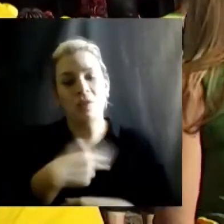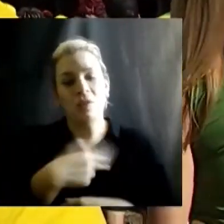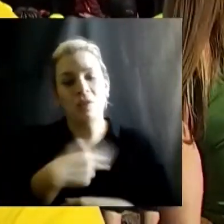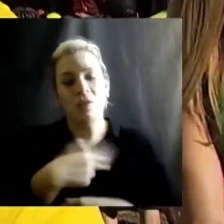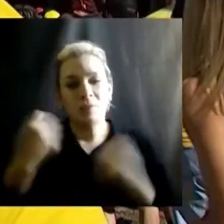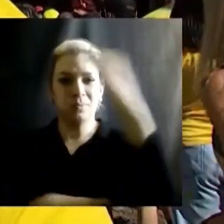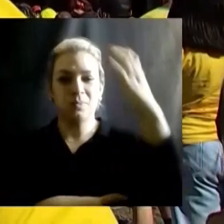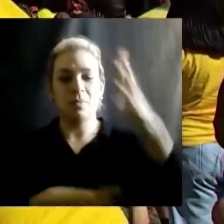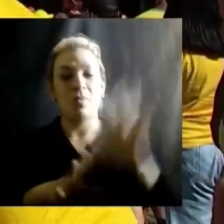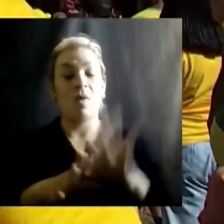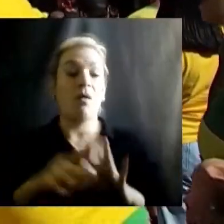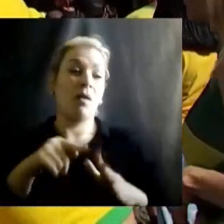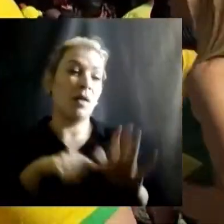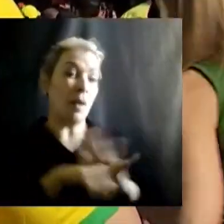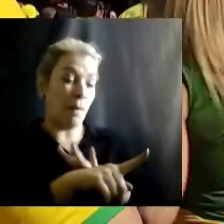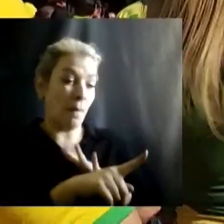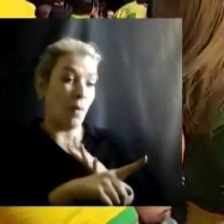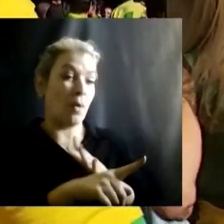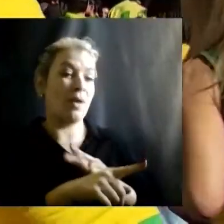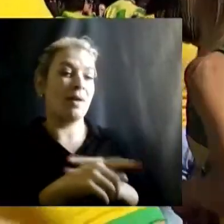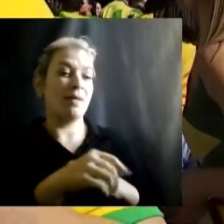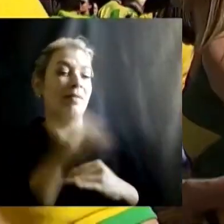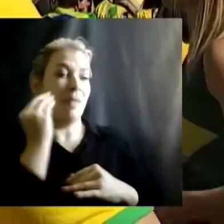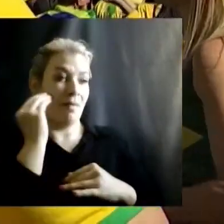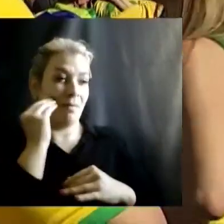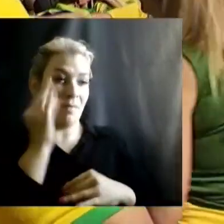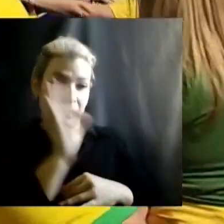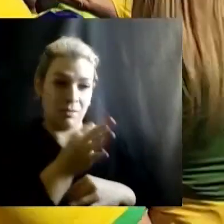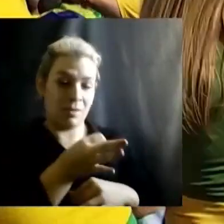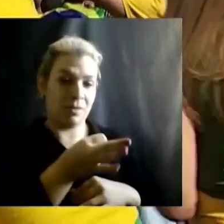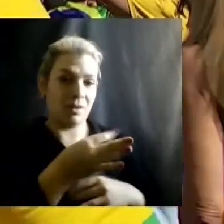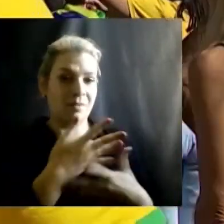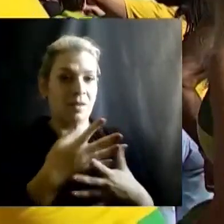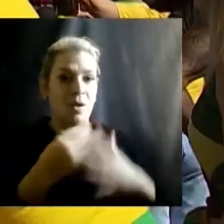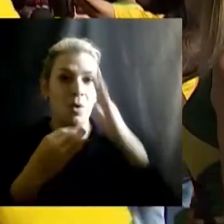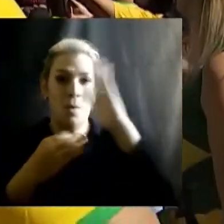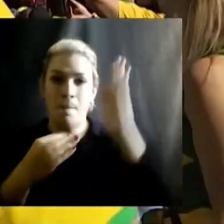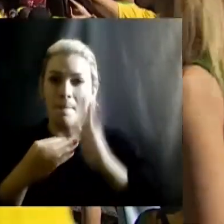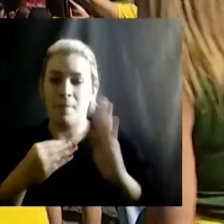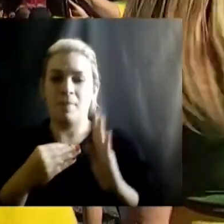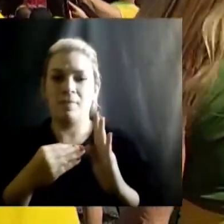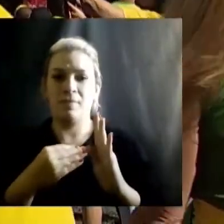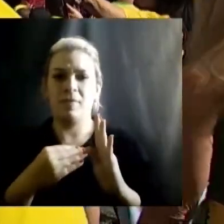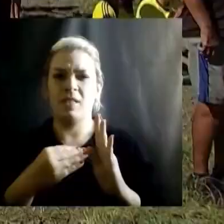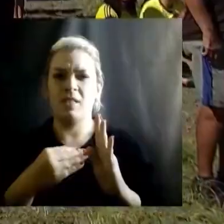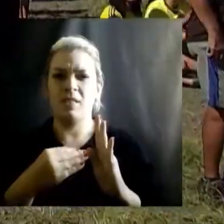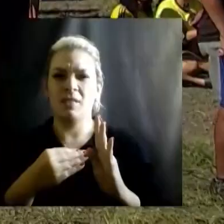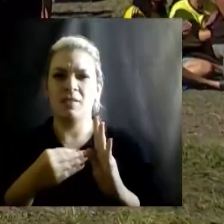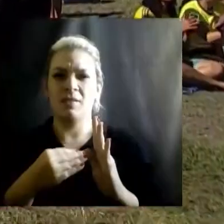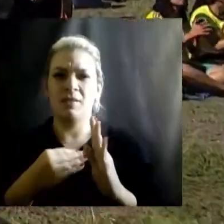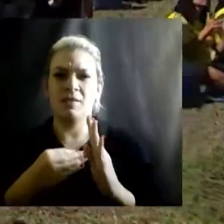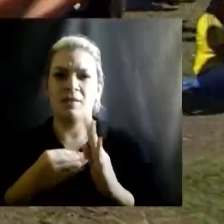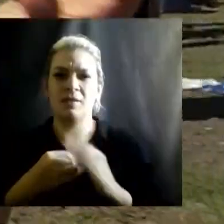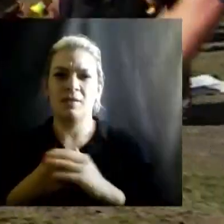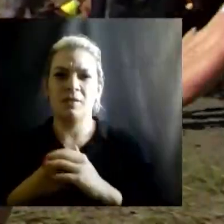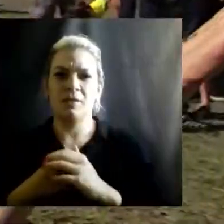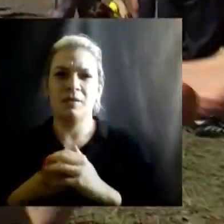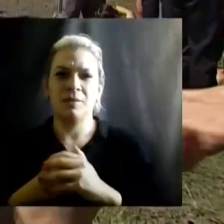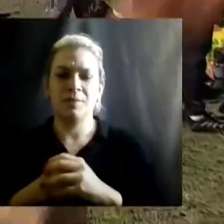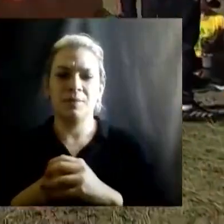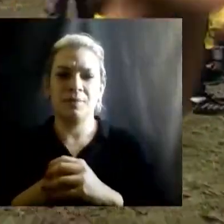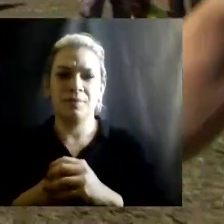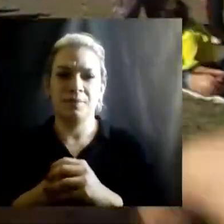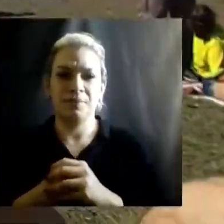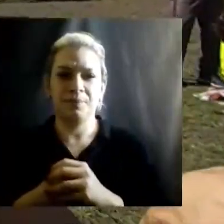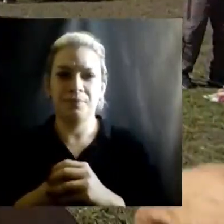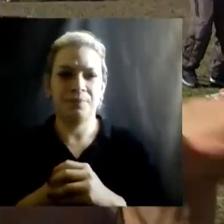já para esse duelo? Como o Brasil não está lá fazendo grande coisa, 1-0 já tá bom. Bom, a gente já